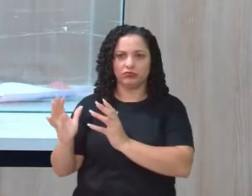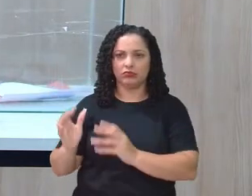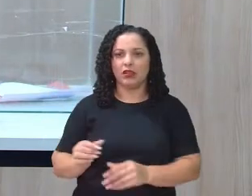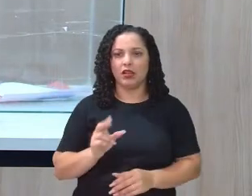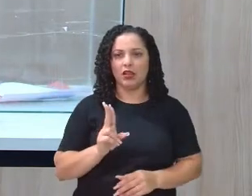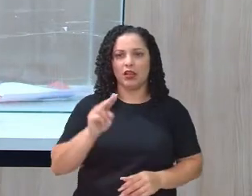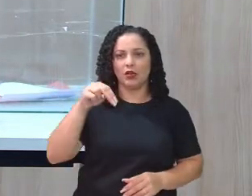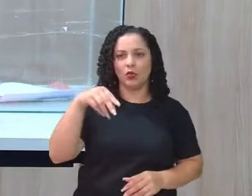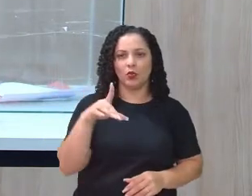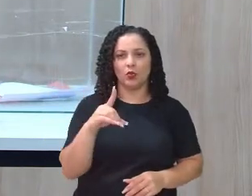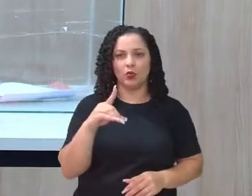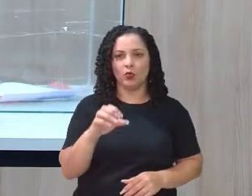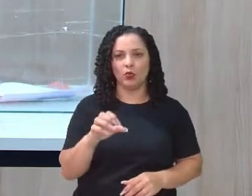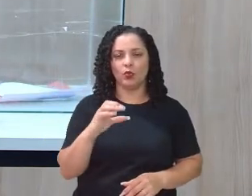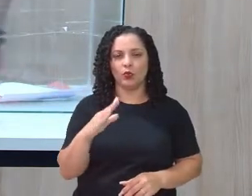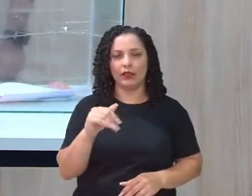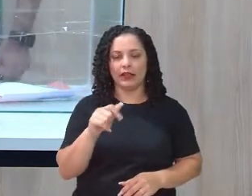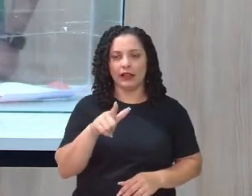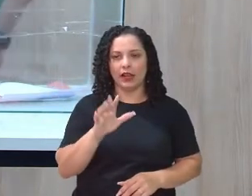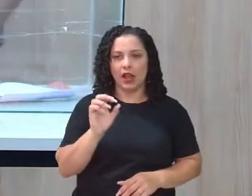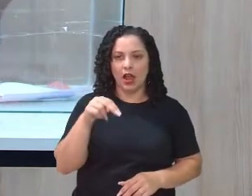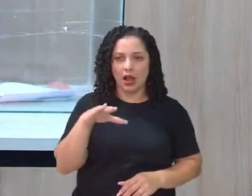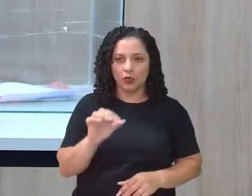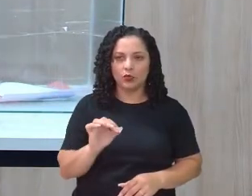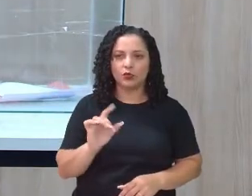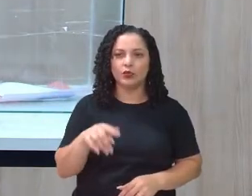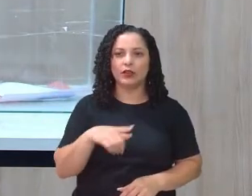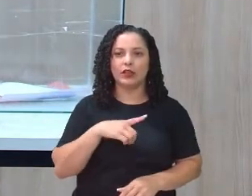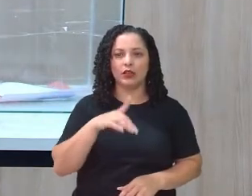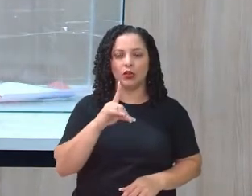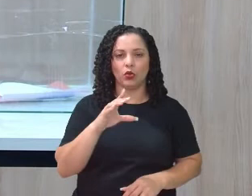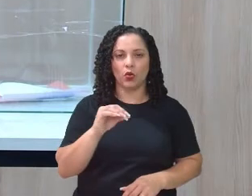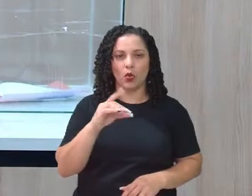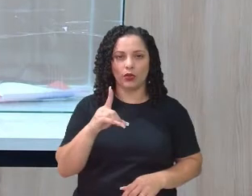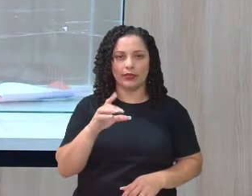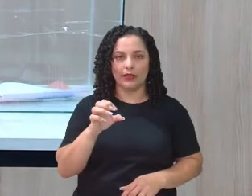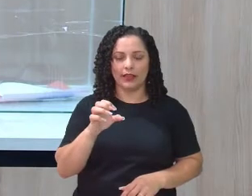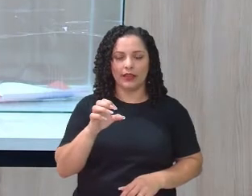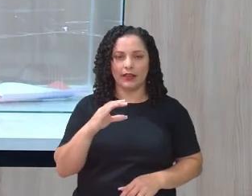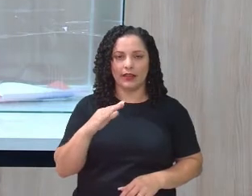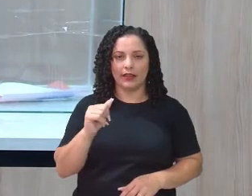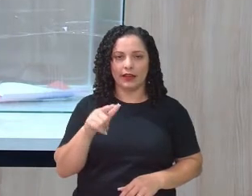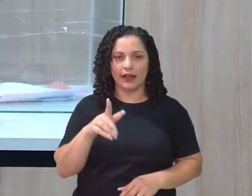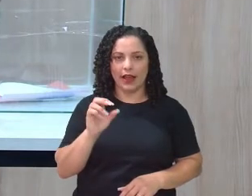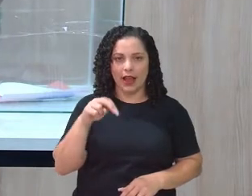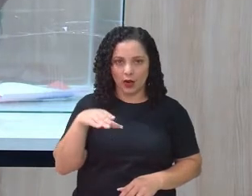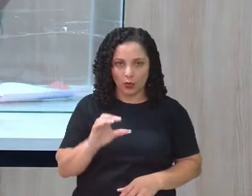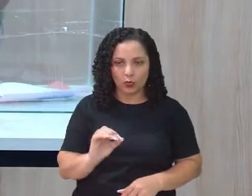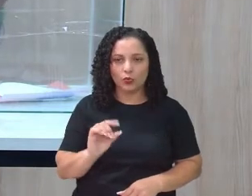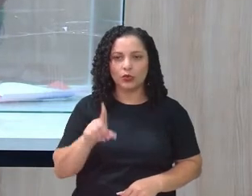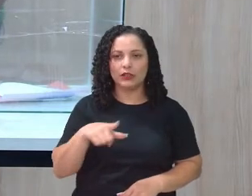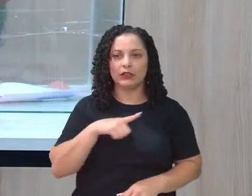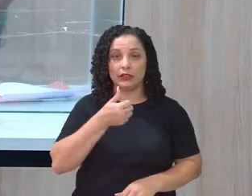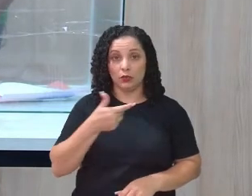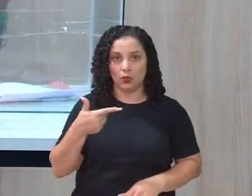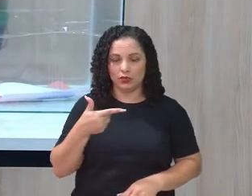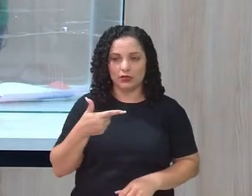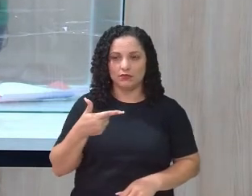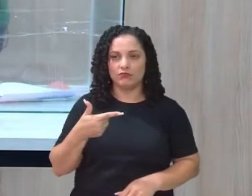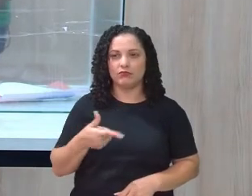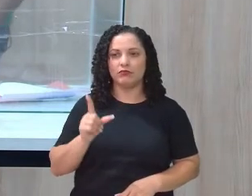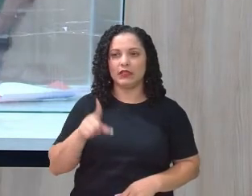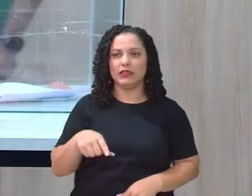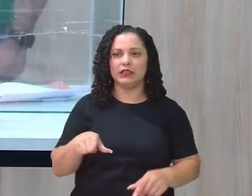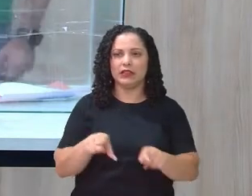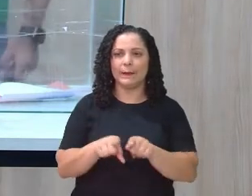o dodecágono, que é um polígono que tem 12 lados, o pentadecágono, que é um polígono que tem 15 lados, e o